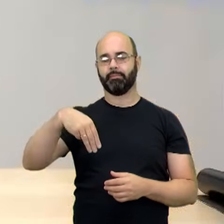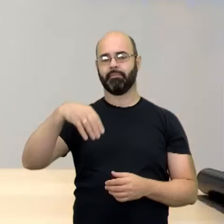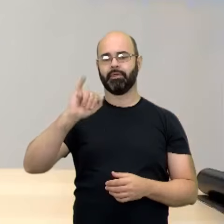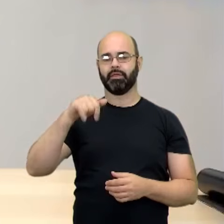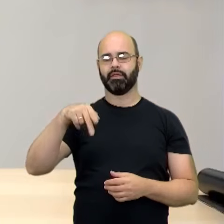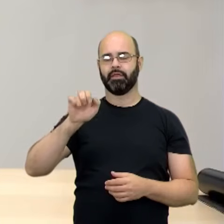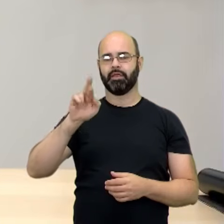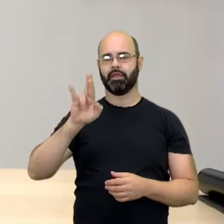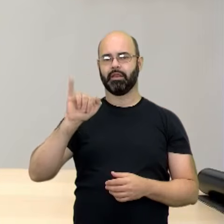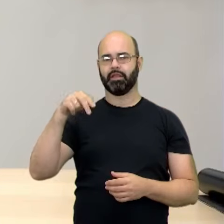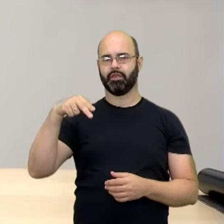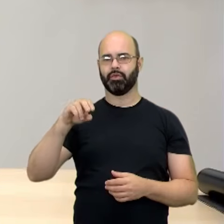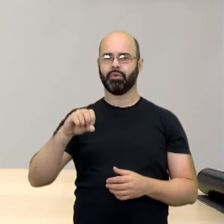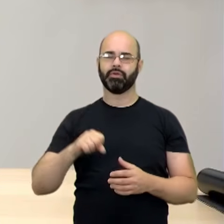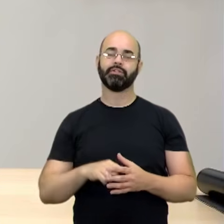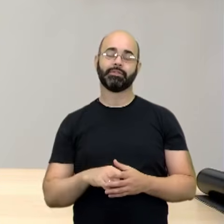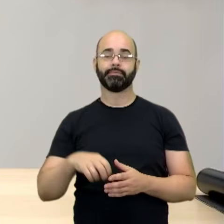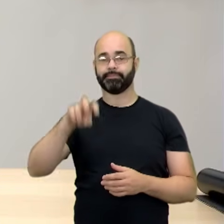só.